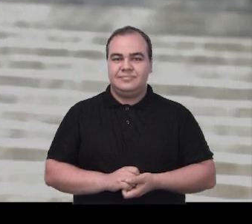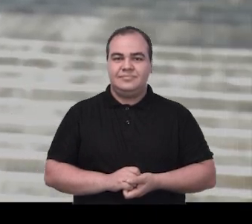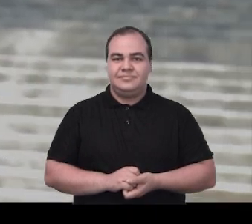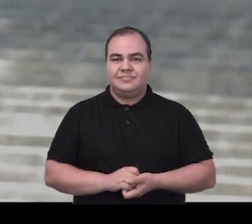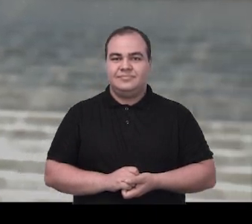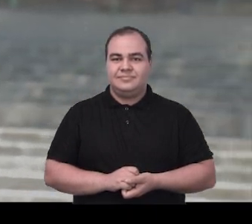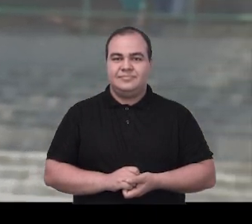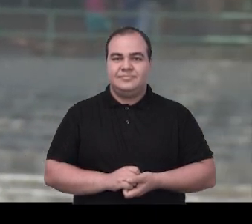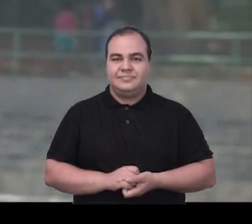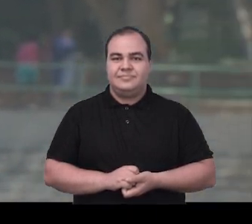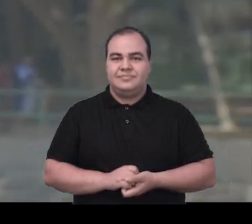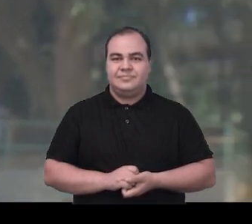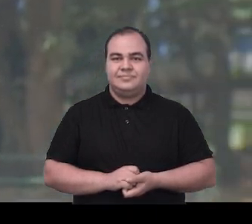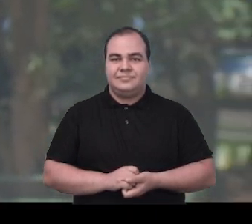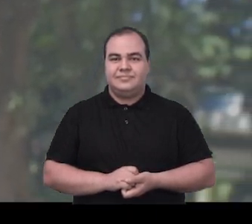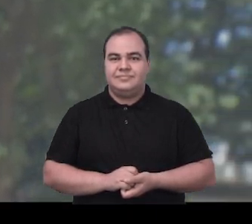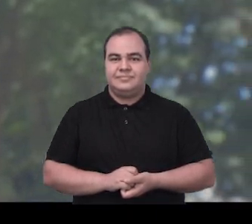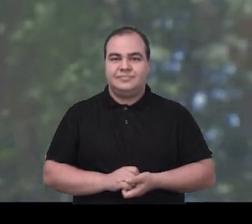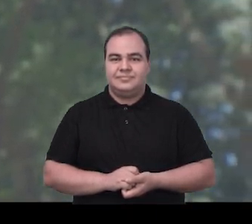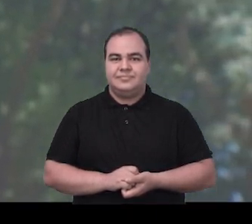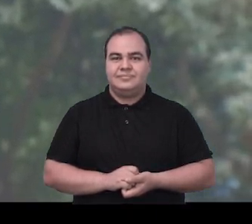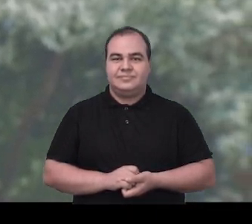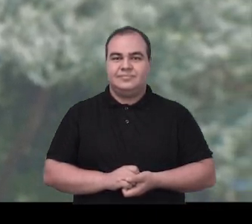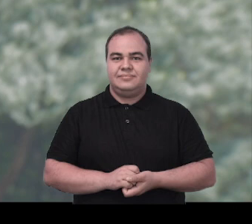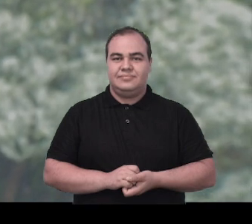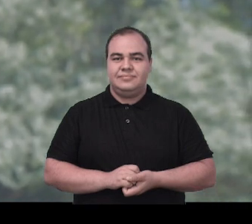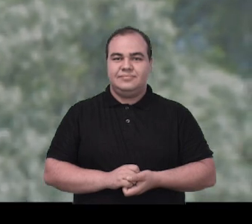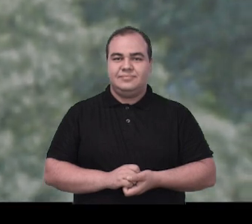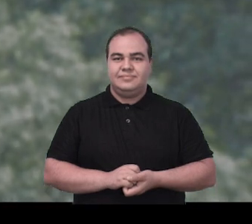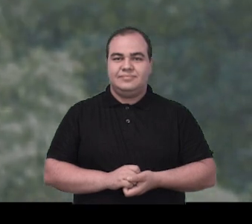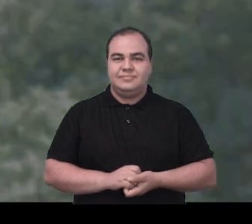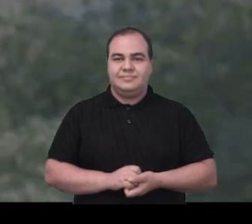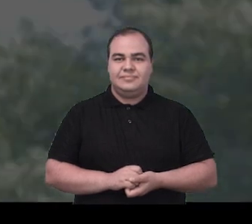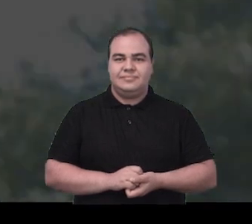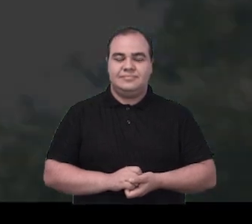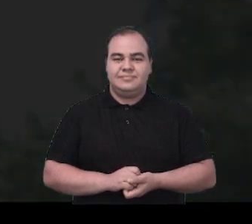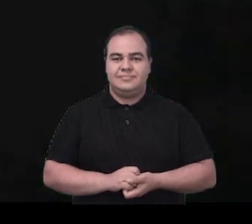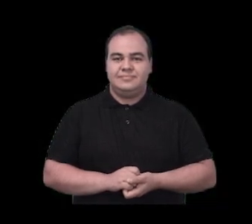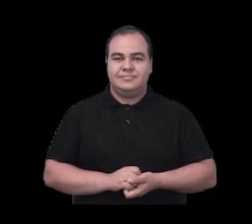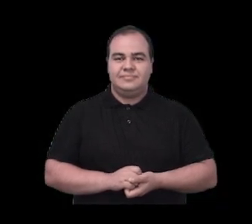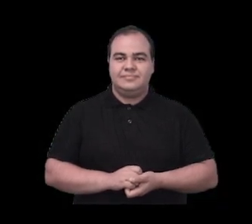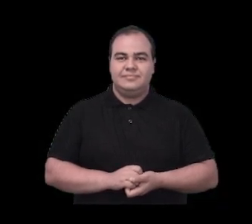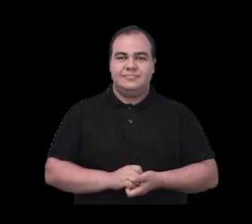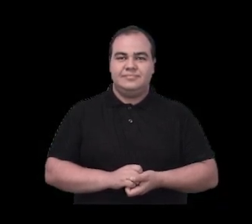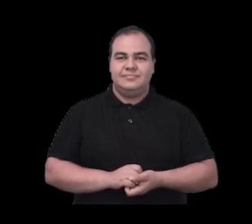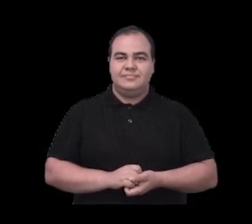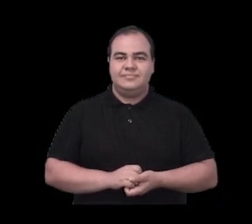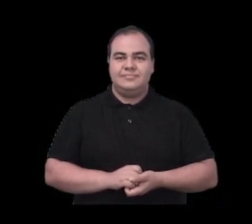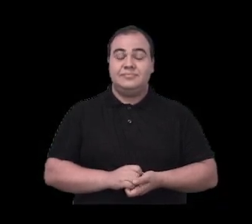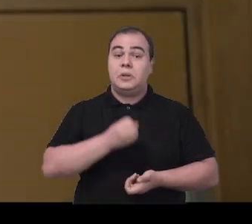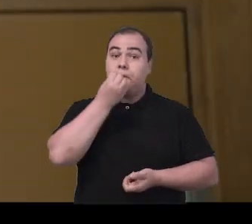A imagem sobe para as copas das árvores. Em seguida, em uma sala em cima de uma porta, há uma luminária